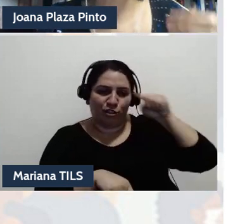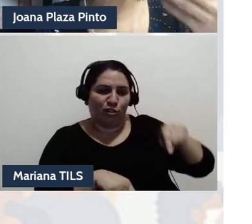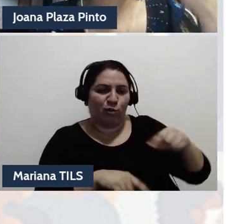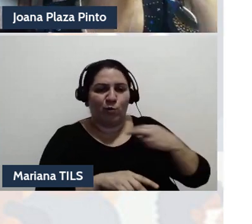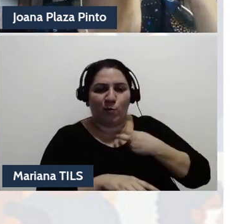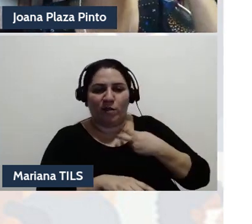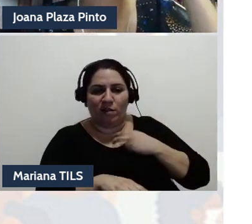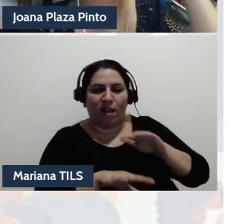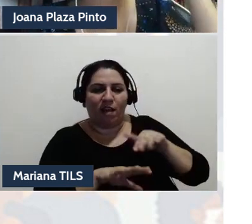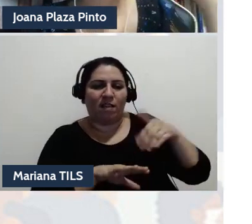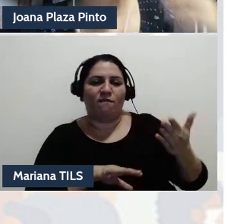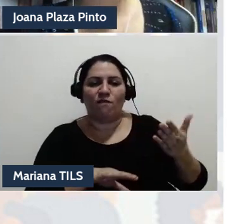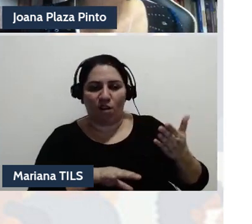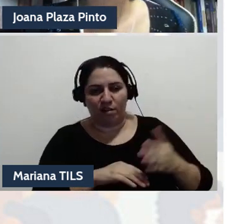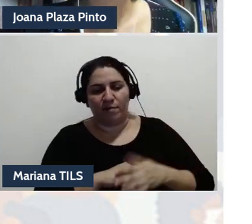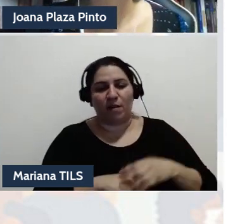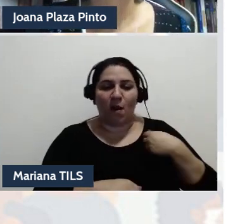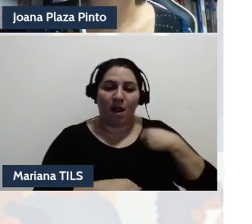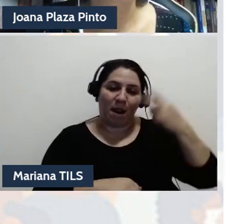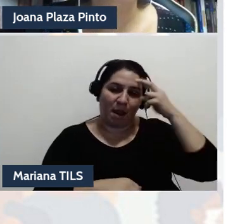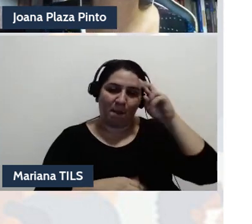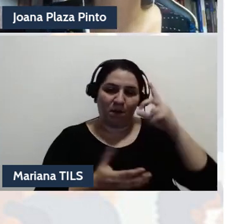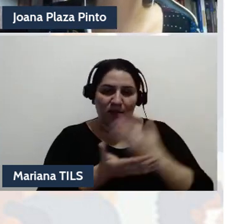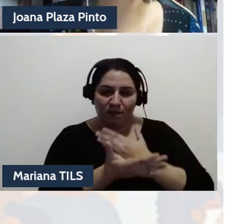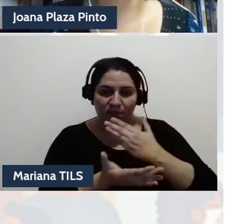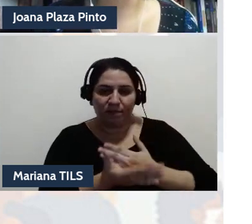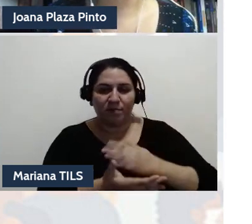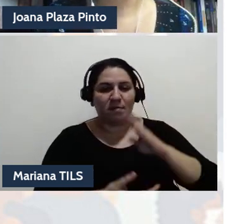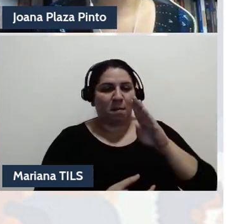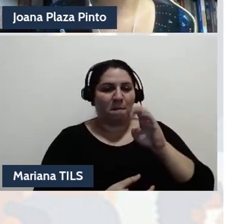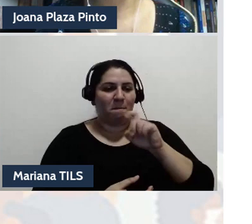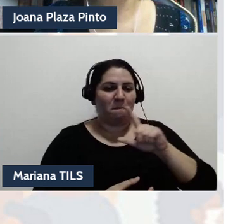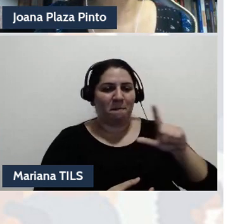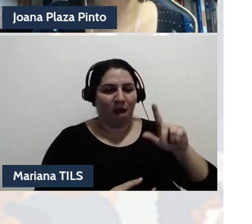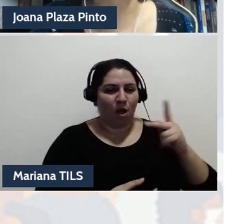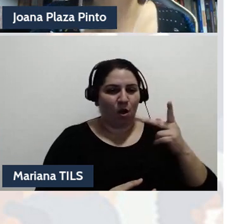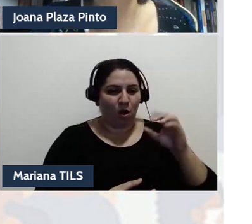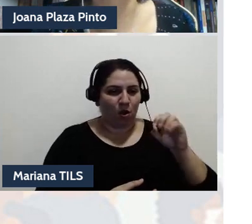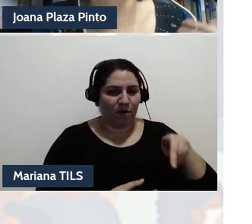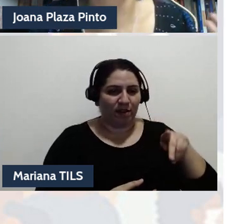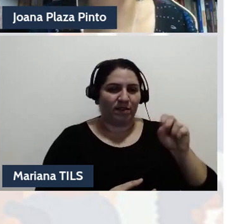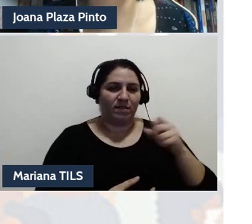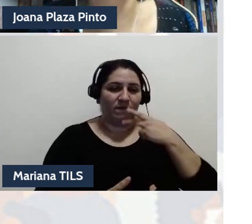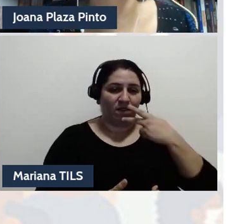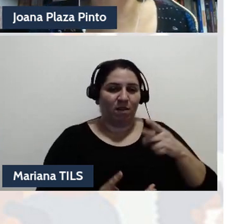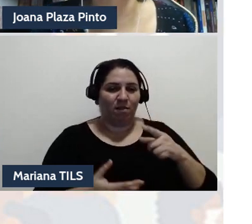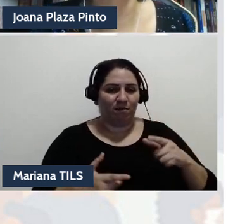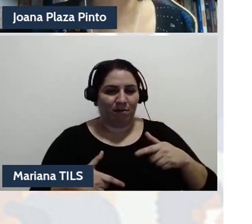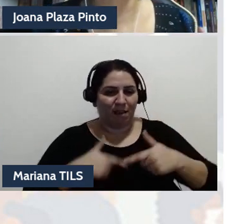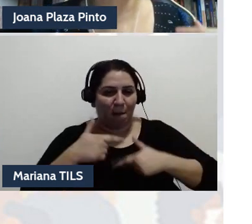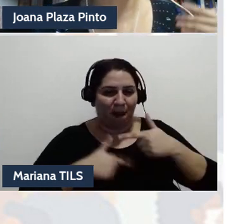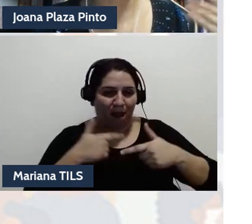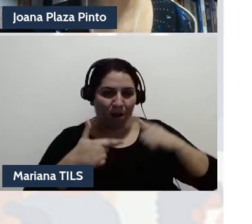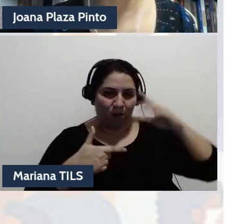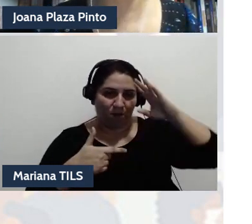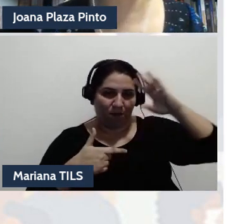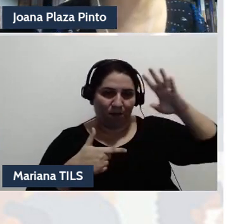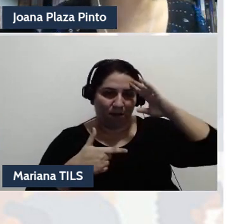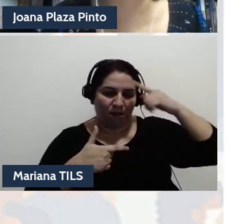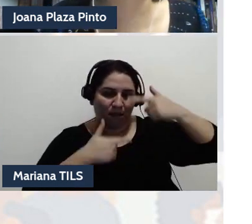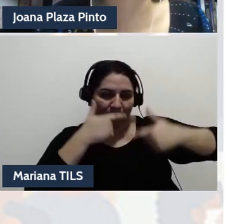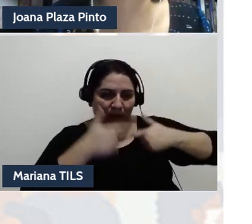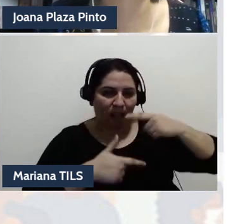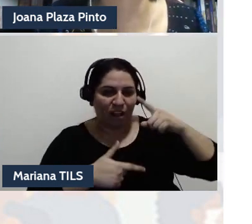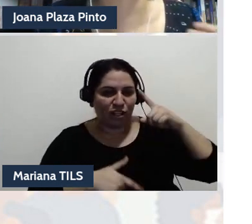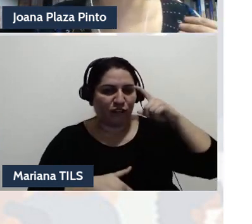E aí eu me lembrei do texto Intelectuais Negras, da Bell Hooks, que diz que essa desvalorização do trabalho intelectual, que muitas vezes torna difícil